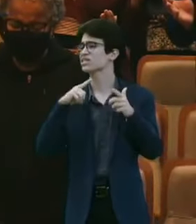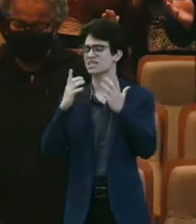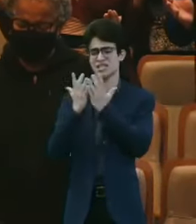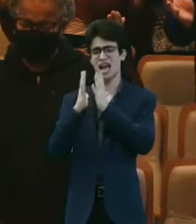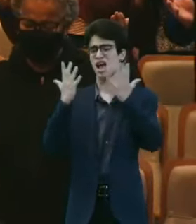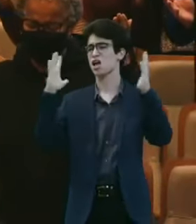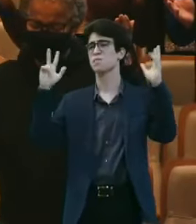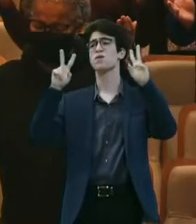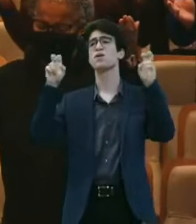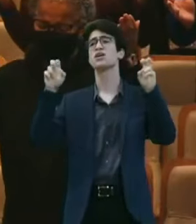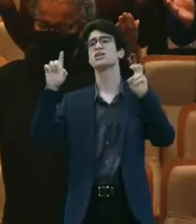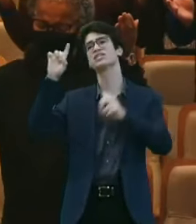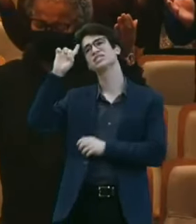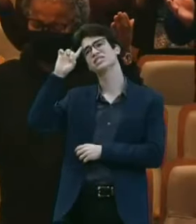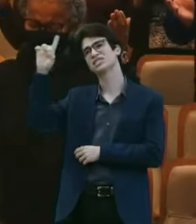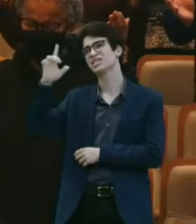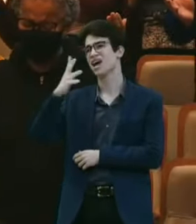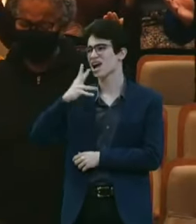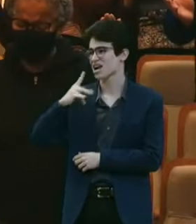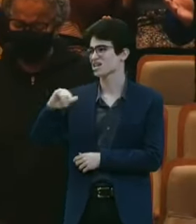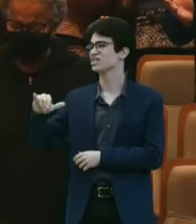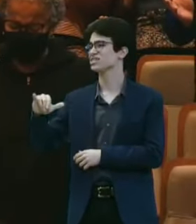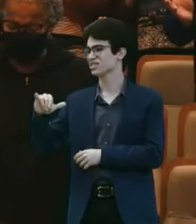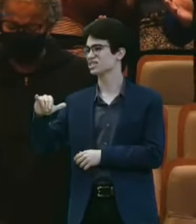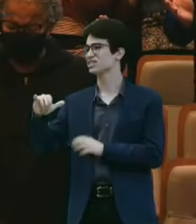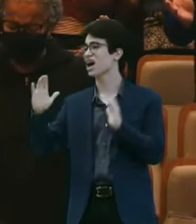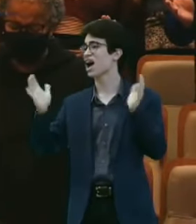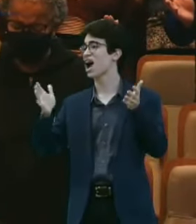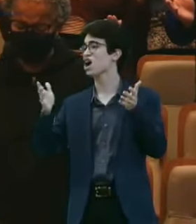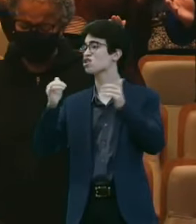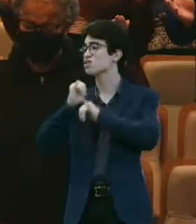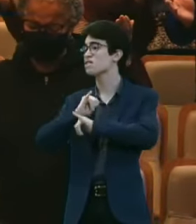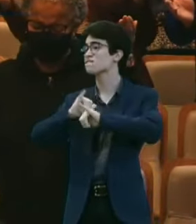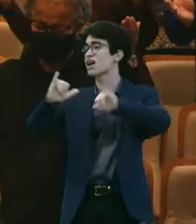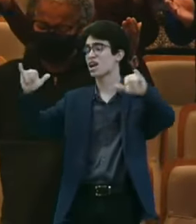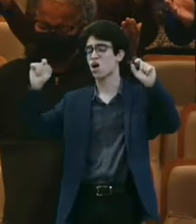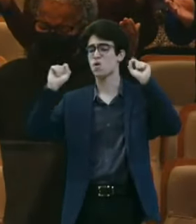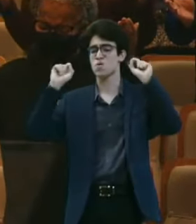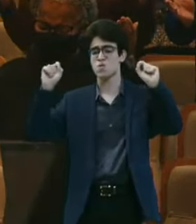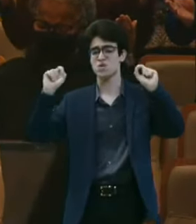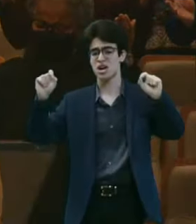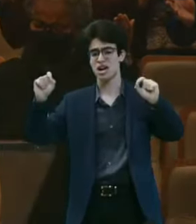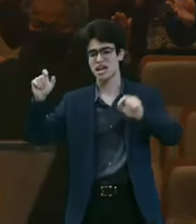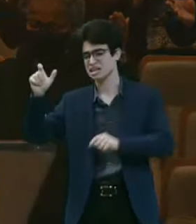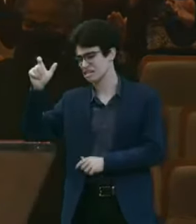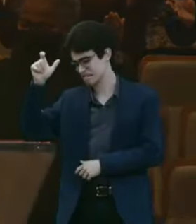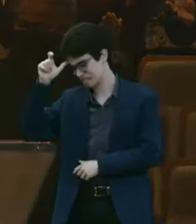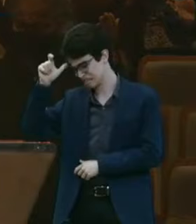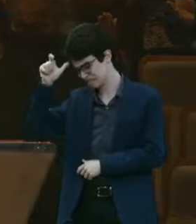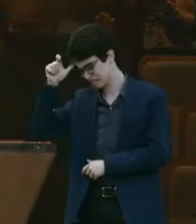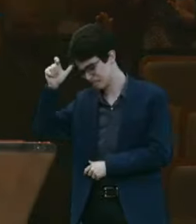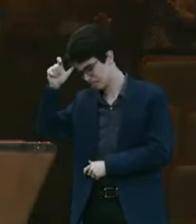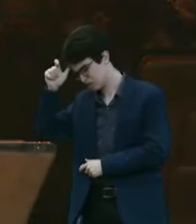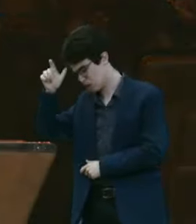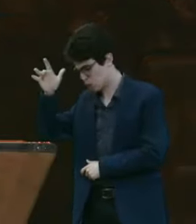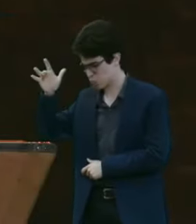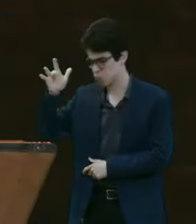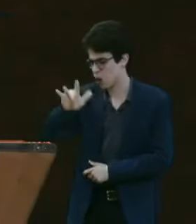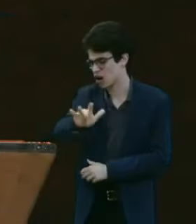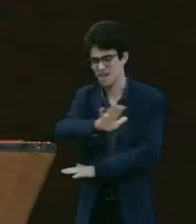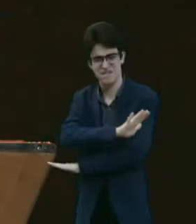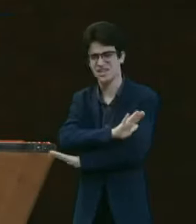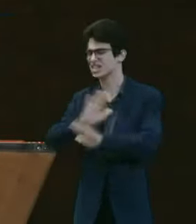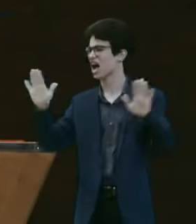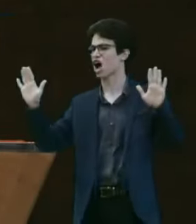das Crianças. E viemos a esta casa para declarar que o inimigo não vai tocar nos nossos